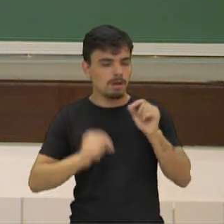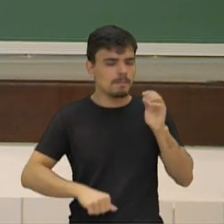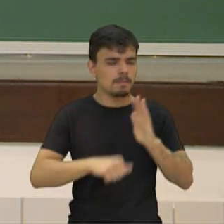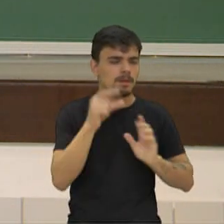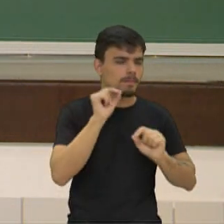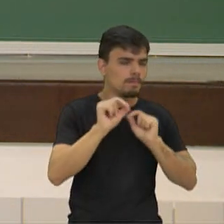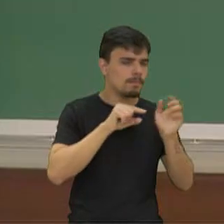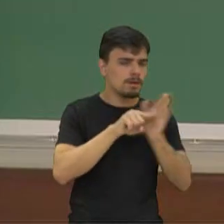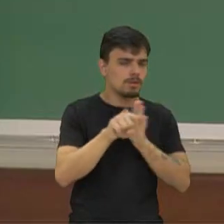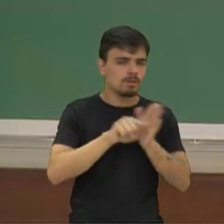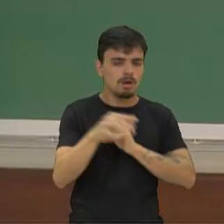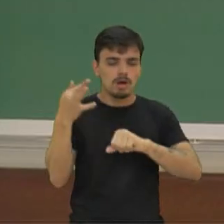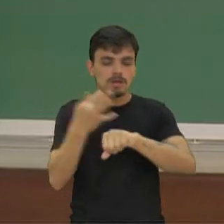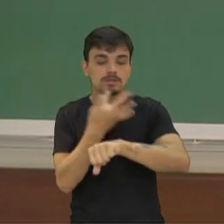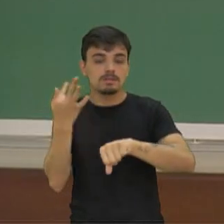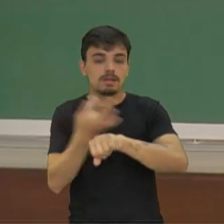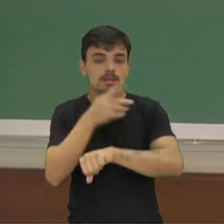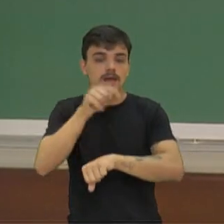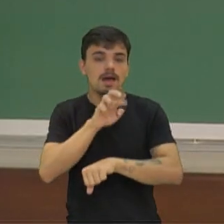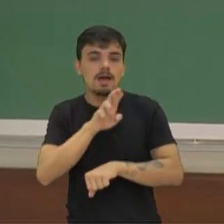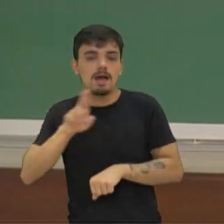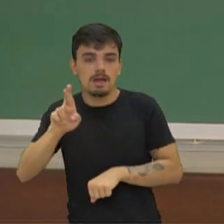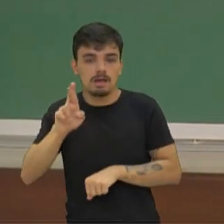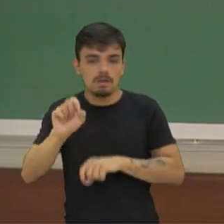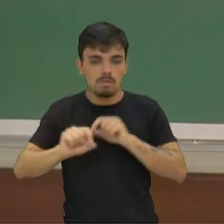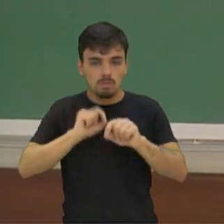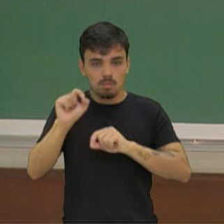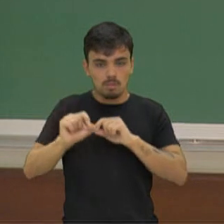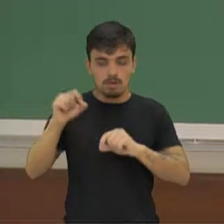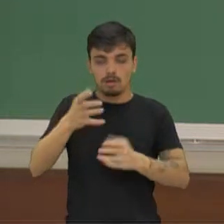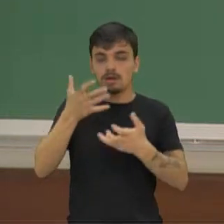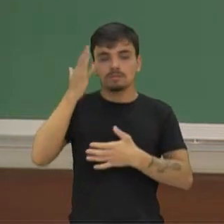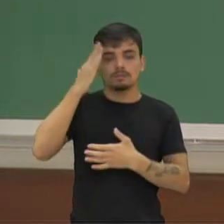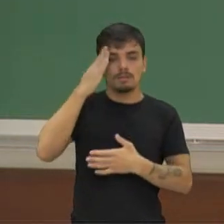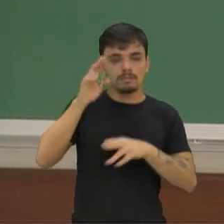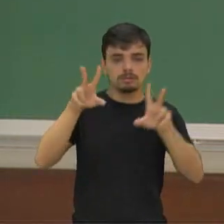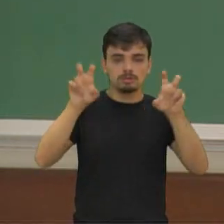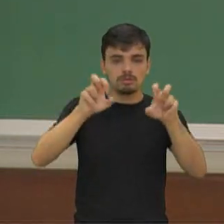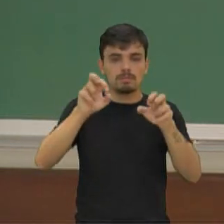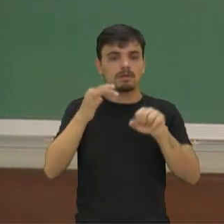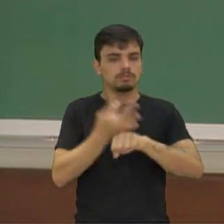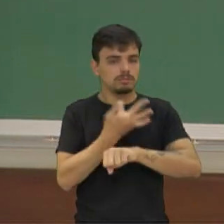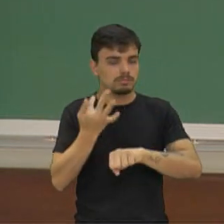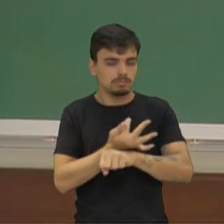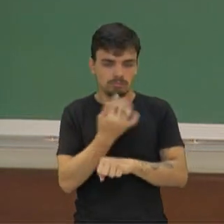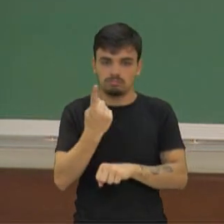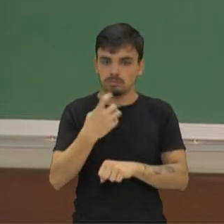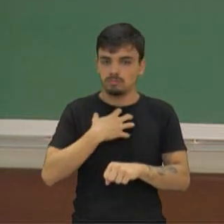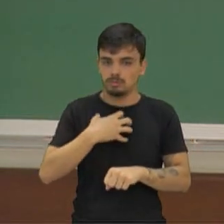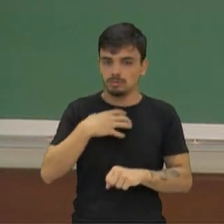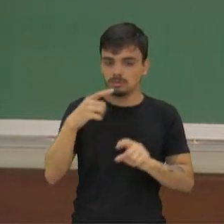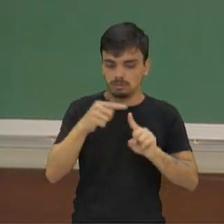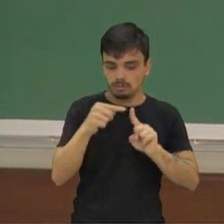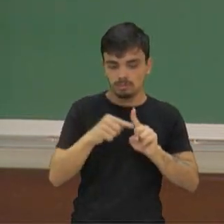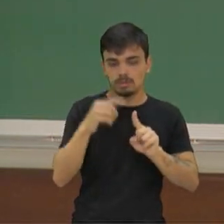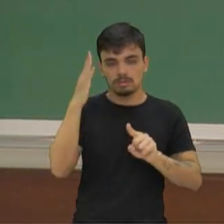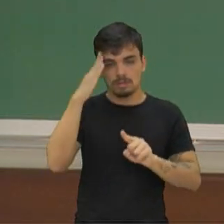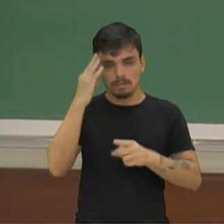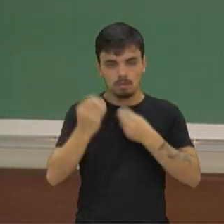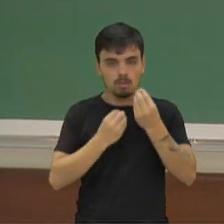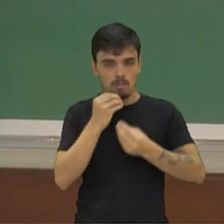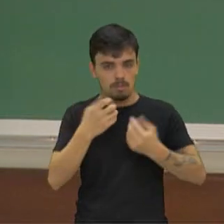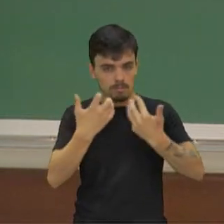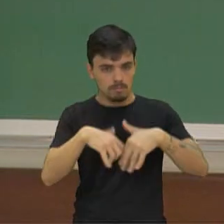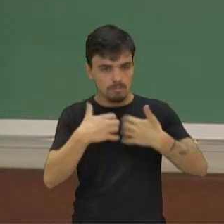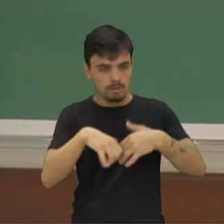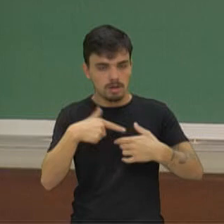pergunta? A resistência R. Então, se eu quero saber essa resistência, uma forma de resolvê-la é